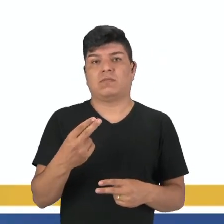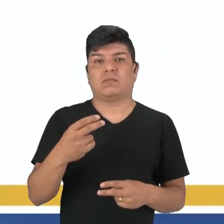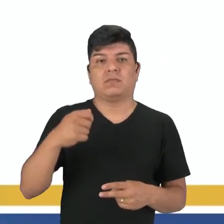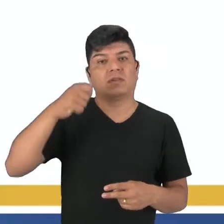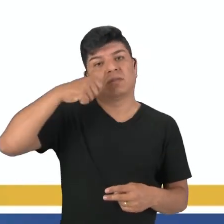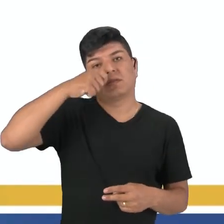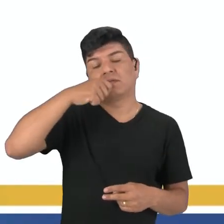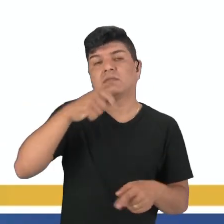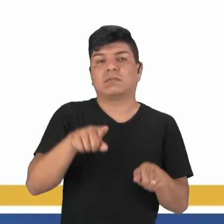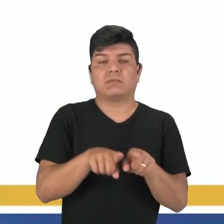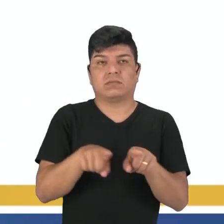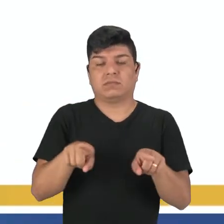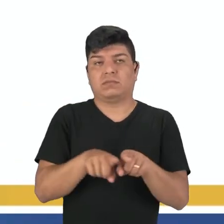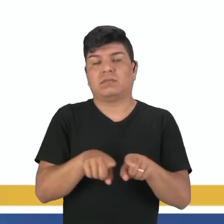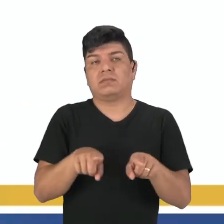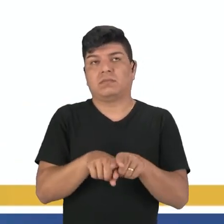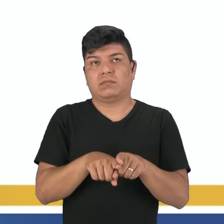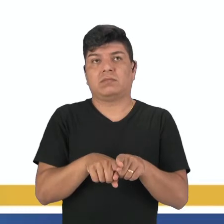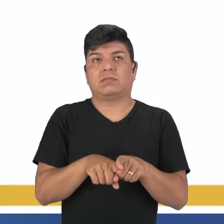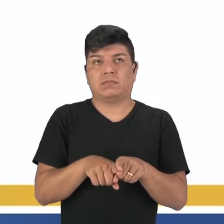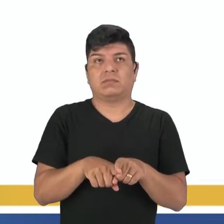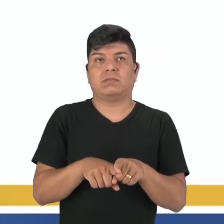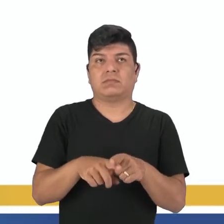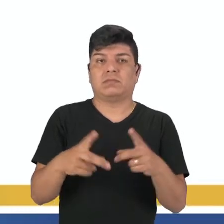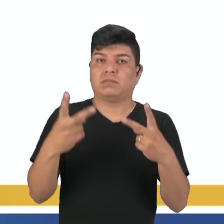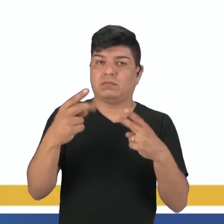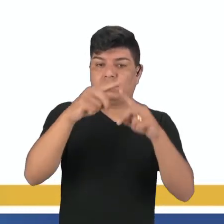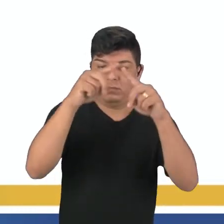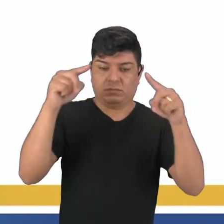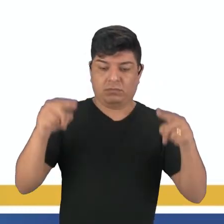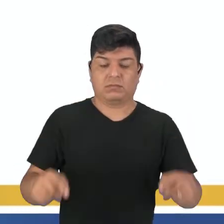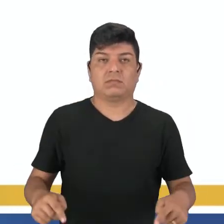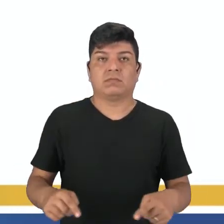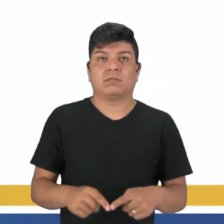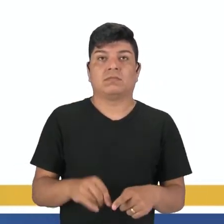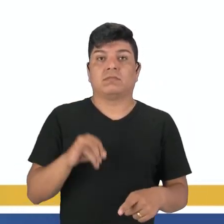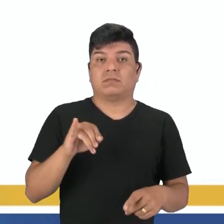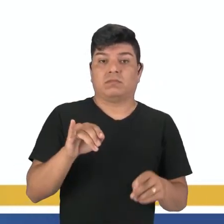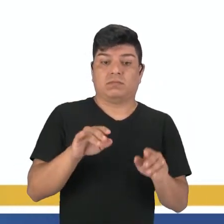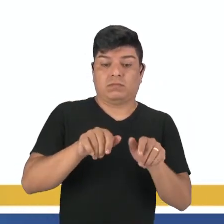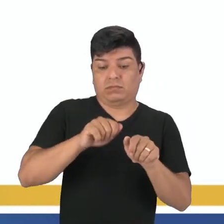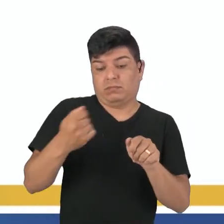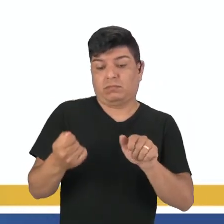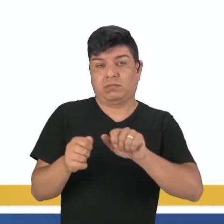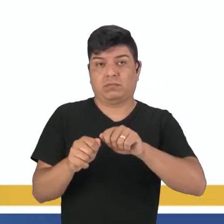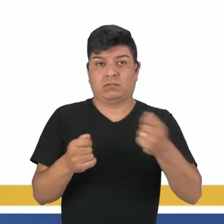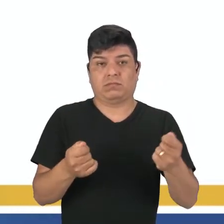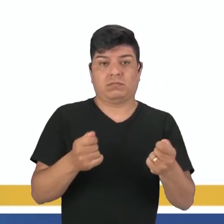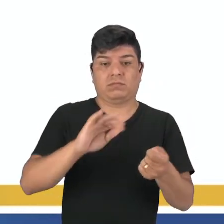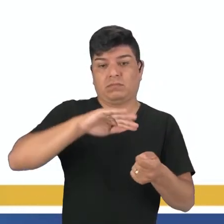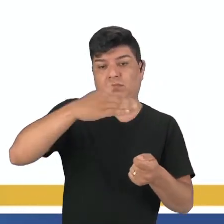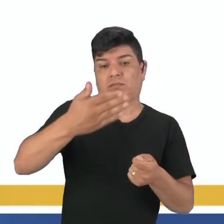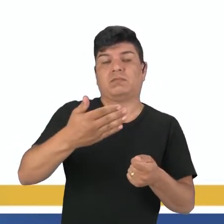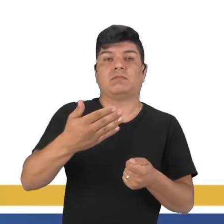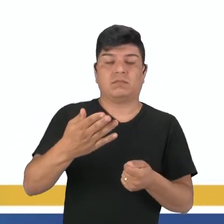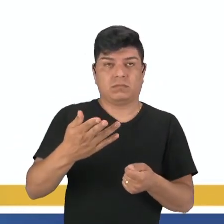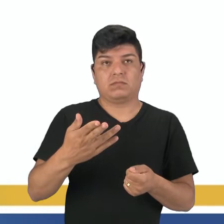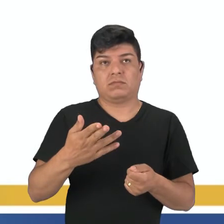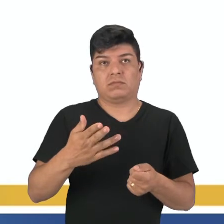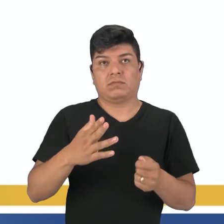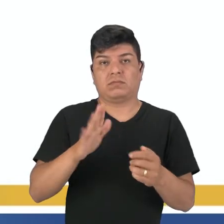dental também. Ele é um prisma retangular. E se você abrir a caixa, né, você vai ter aí a